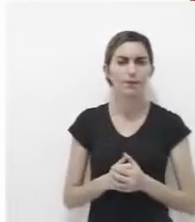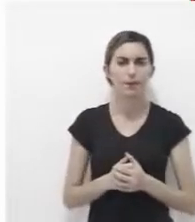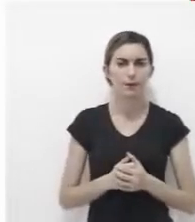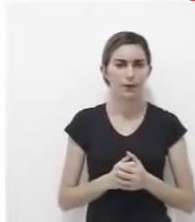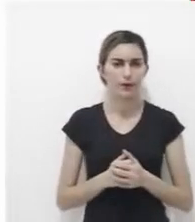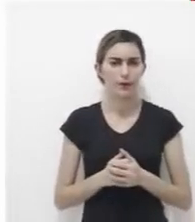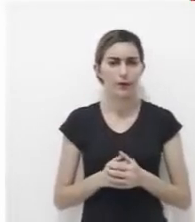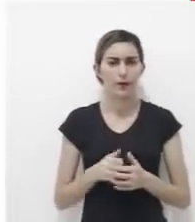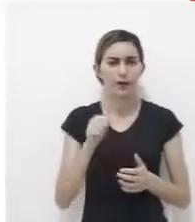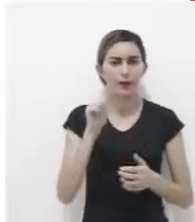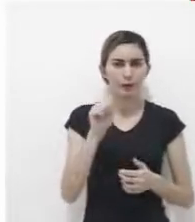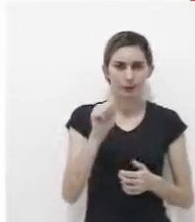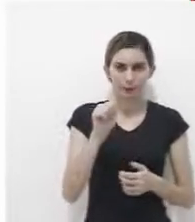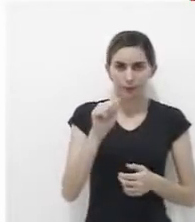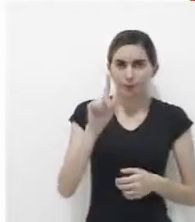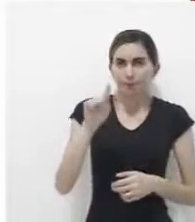lá.